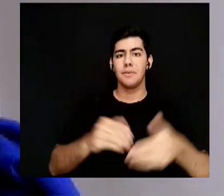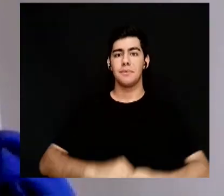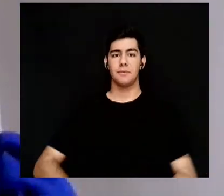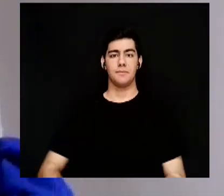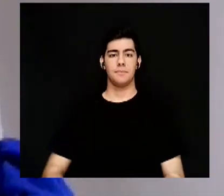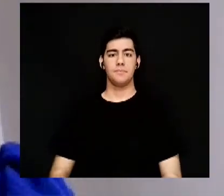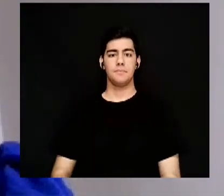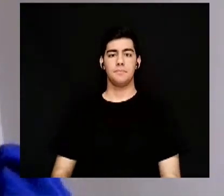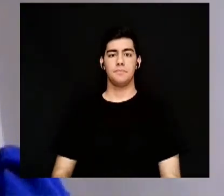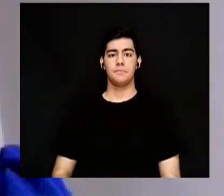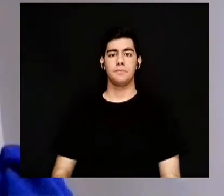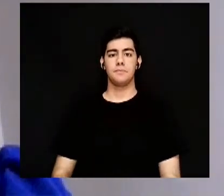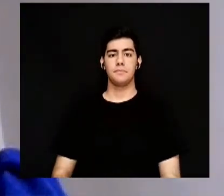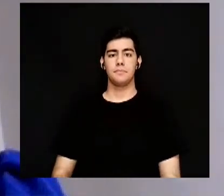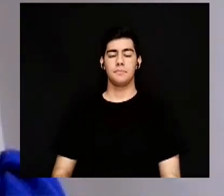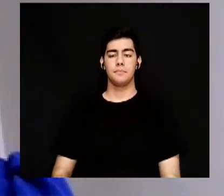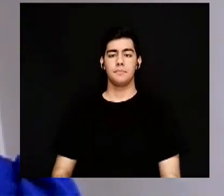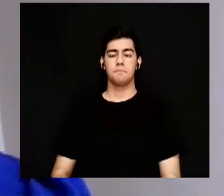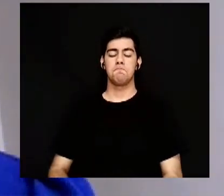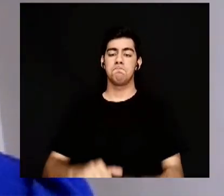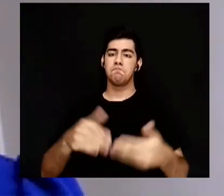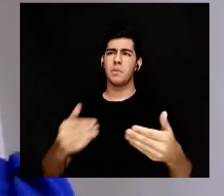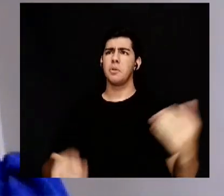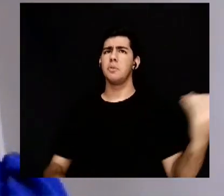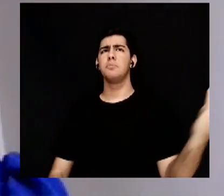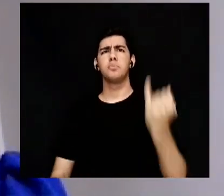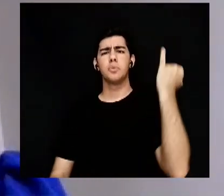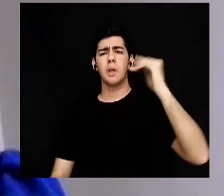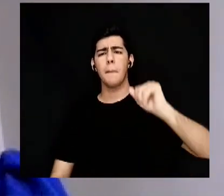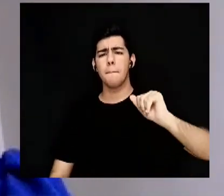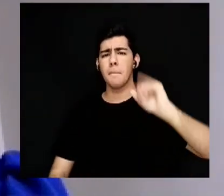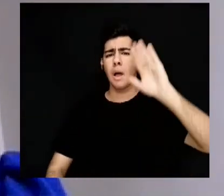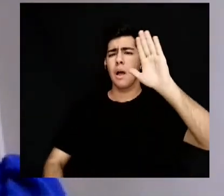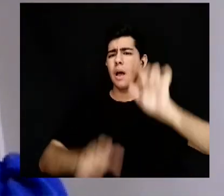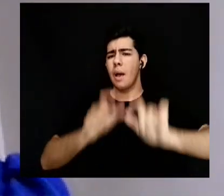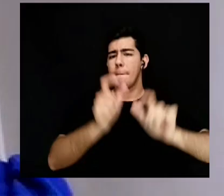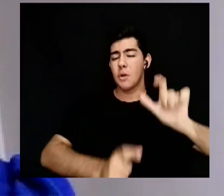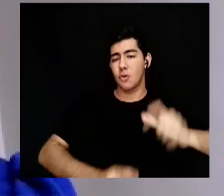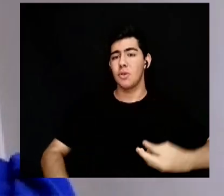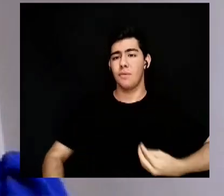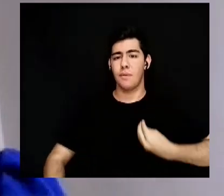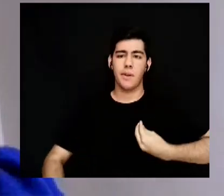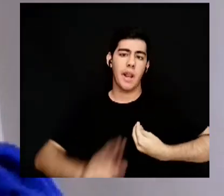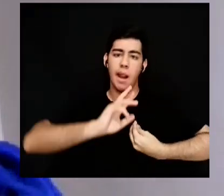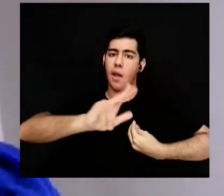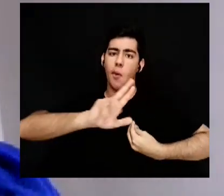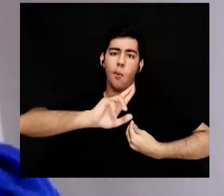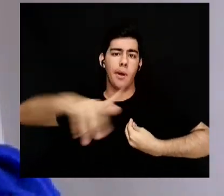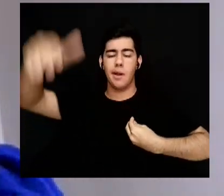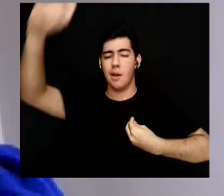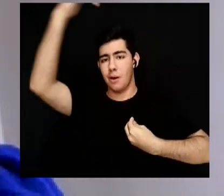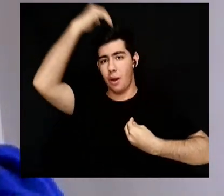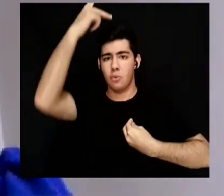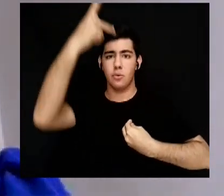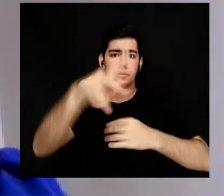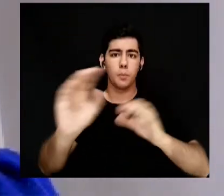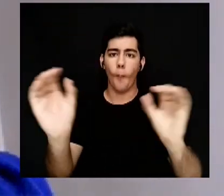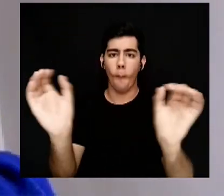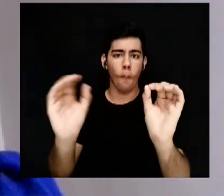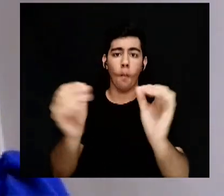Acho que o mais importante, a pessoa que está passando por isso, é entender que não é culpa dela, não é culpa sua, tá? É uma